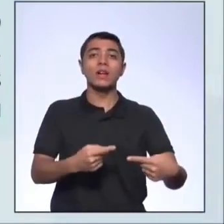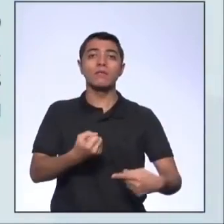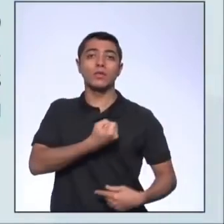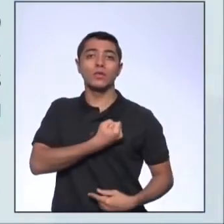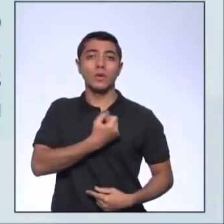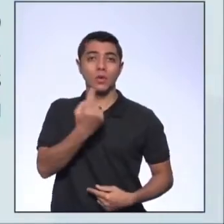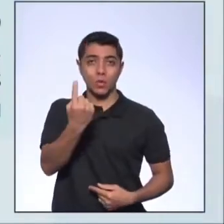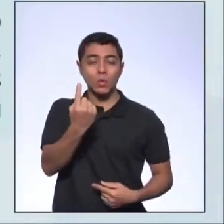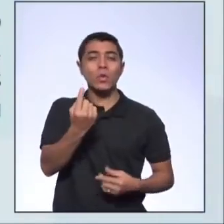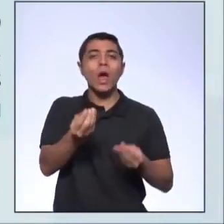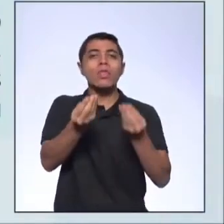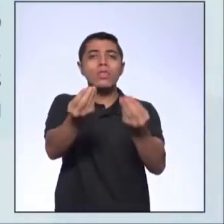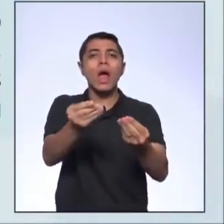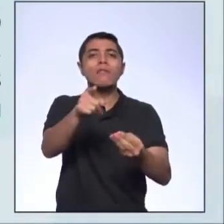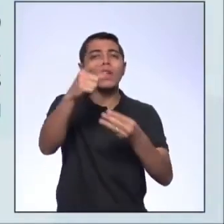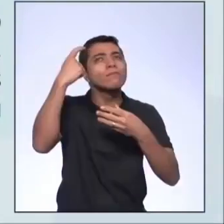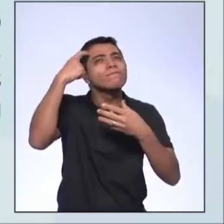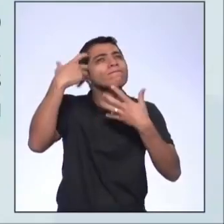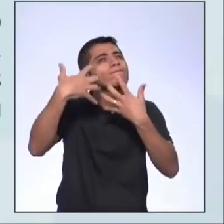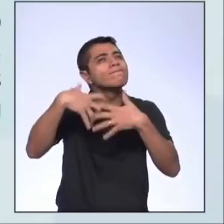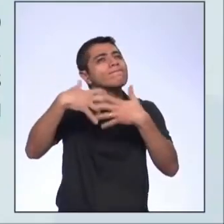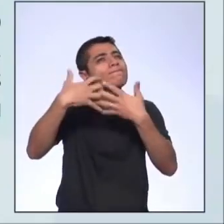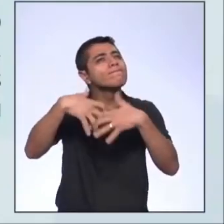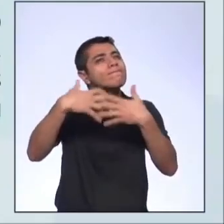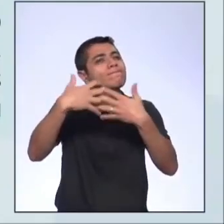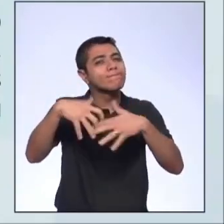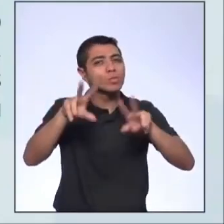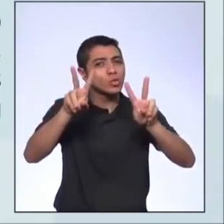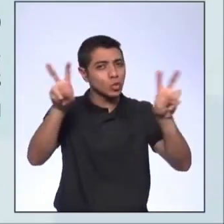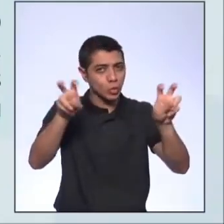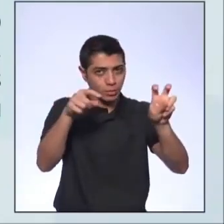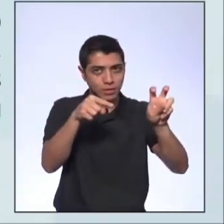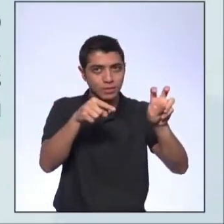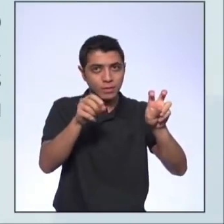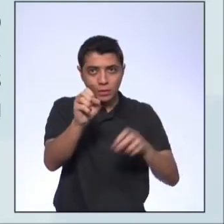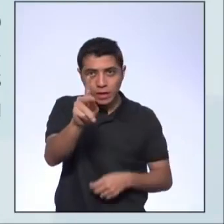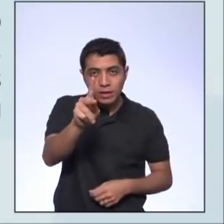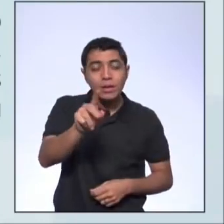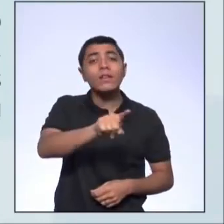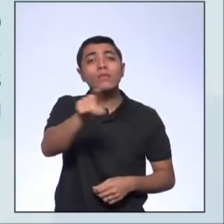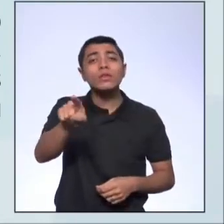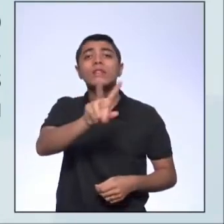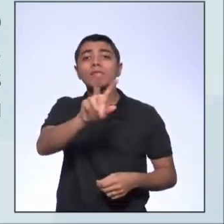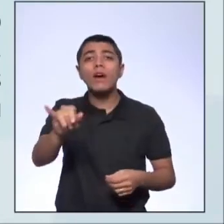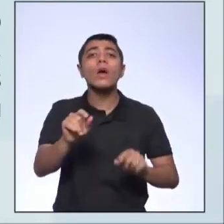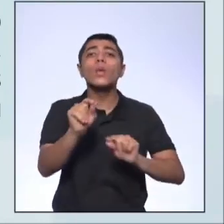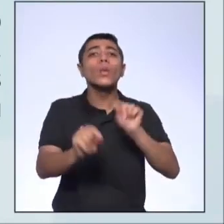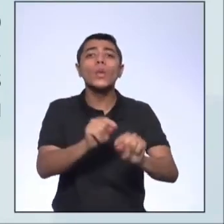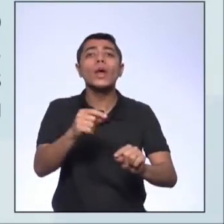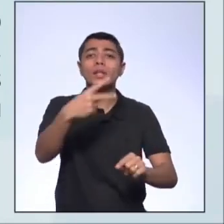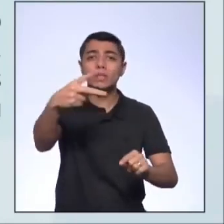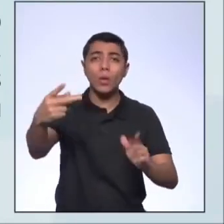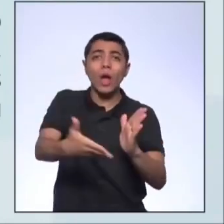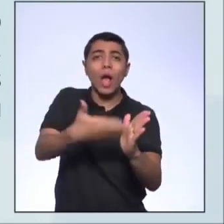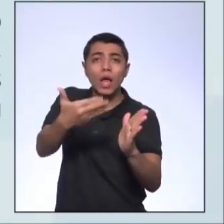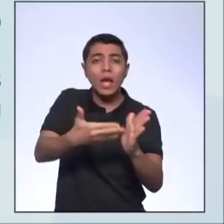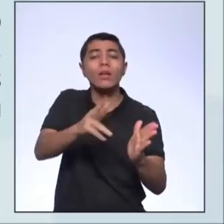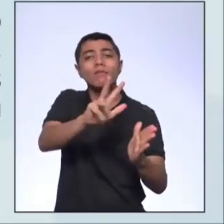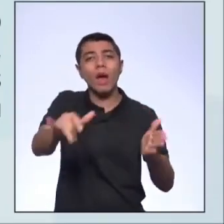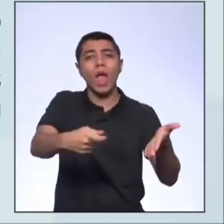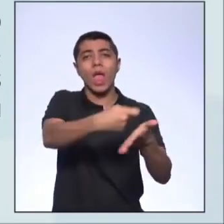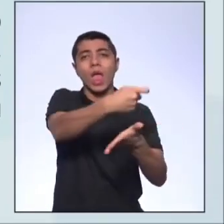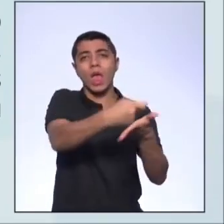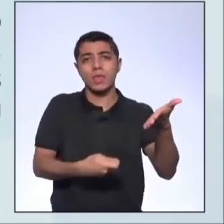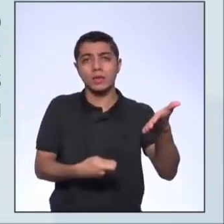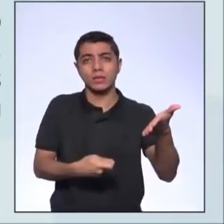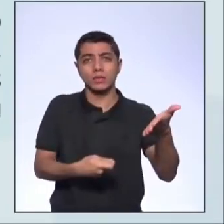uma reflexão sobre o tema. Vocês irão, então, fazer apenas uma espécie de uma pequena redação no caderno de vocês mesmo aí em casa, tá? Onde